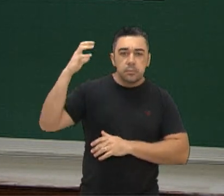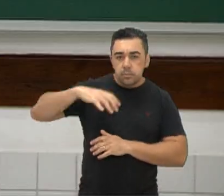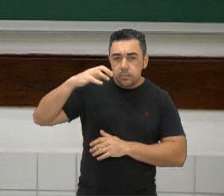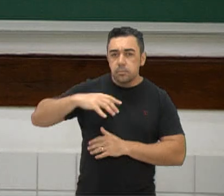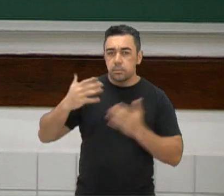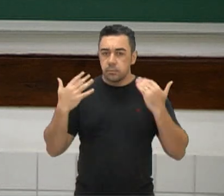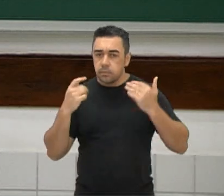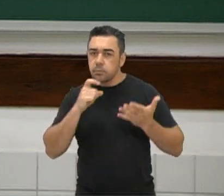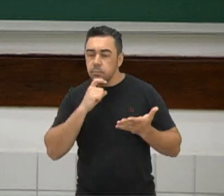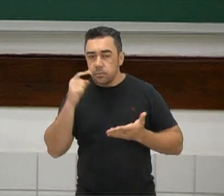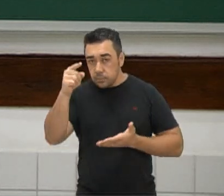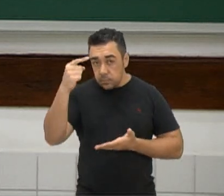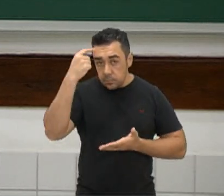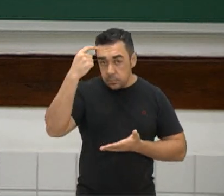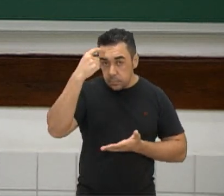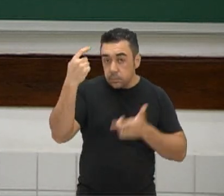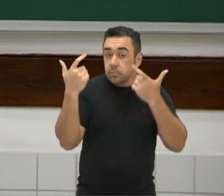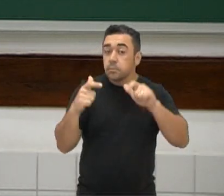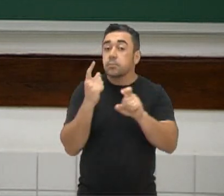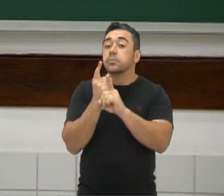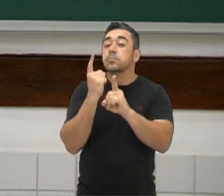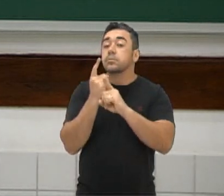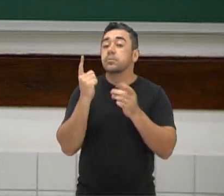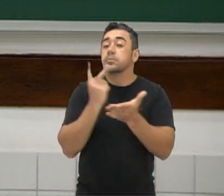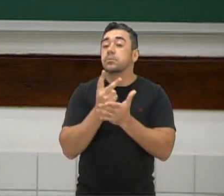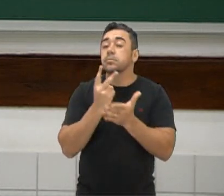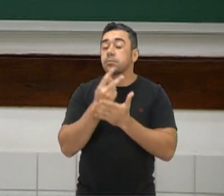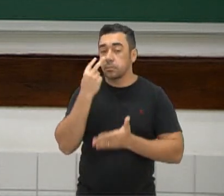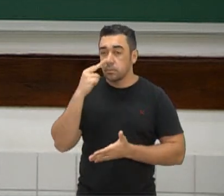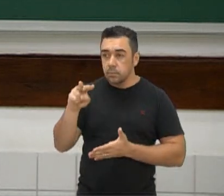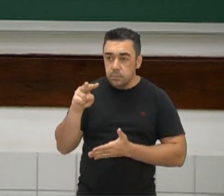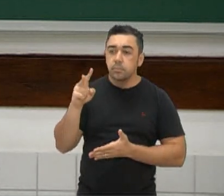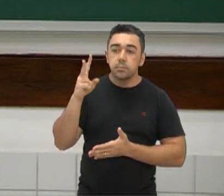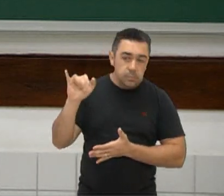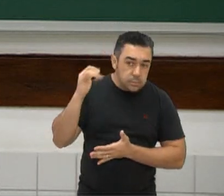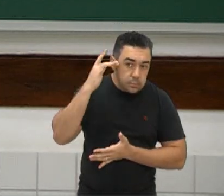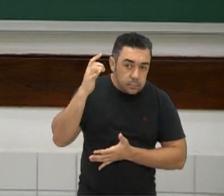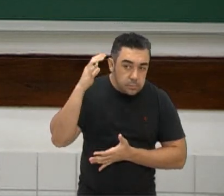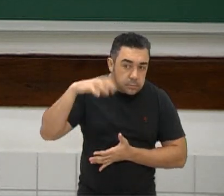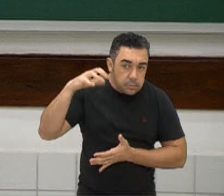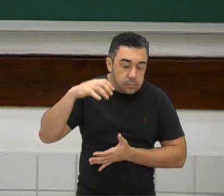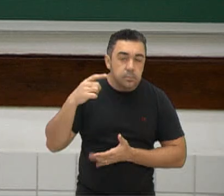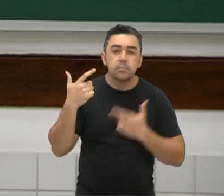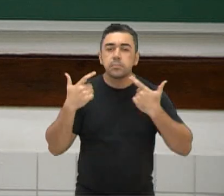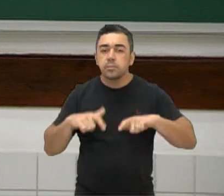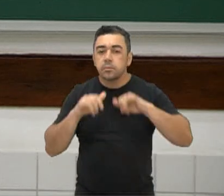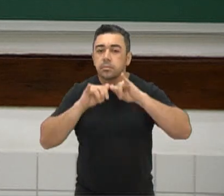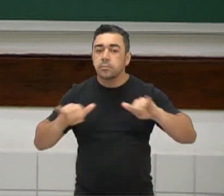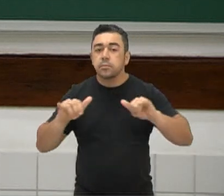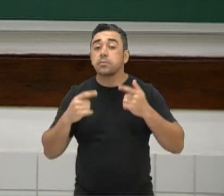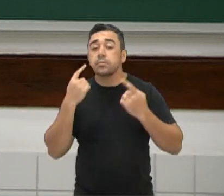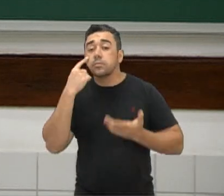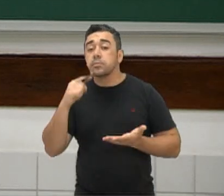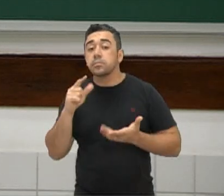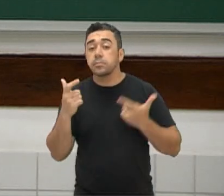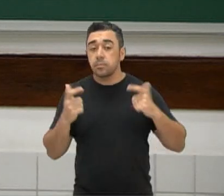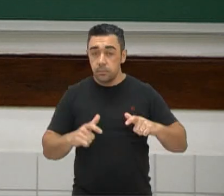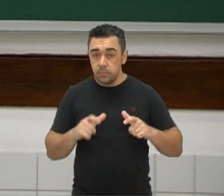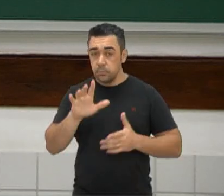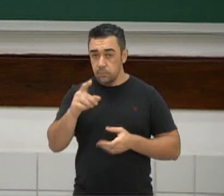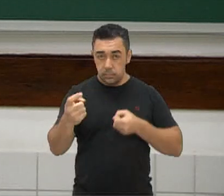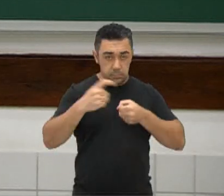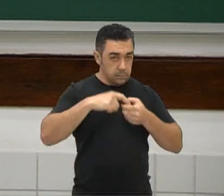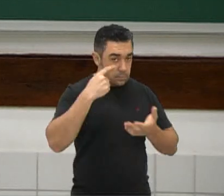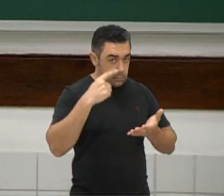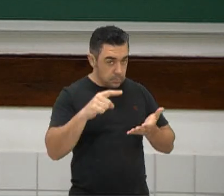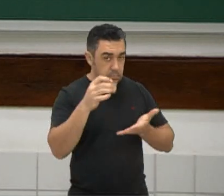previsões? Pensem um pouquinho onde é que a gente sempre vê esse tipo de texto, esse tipo de imagem, esse tipo de coisa, e nós já